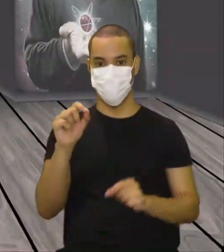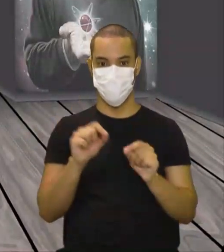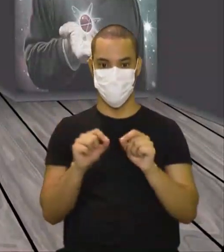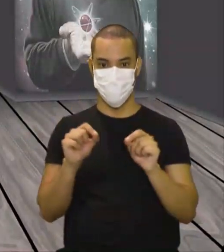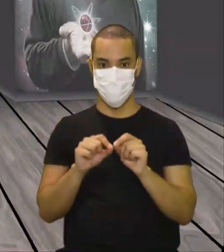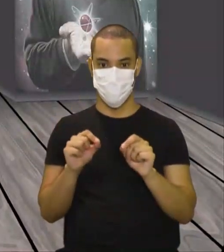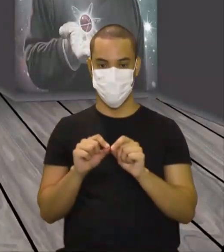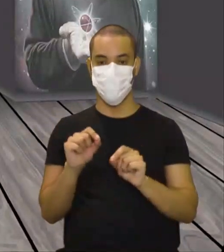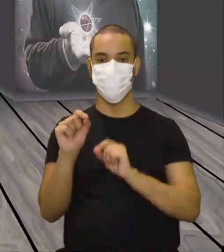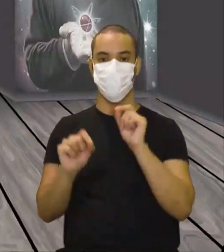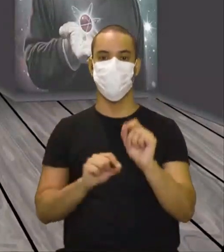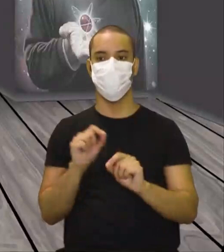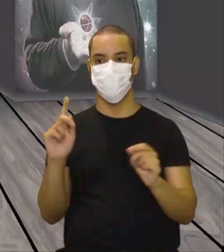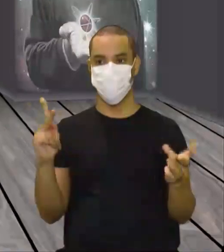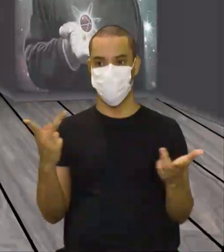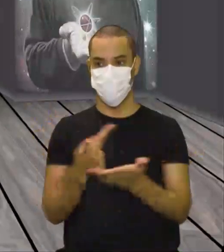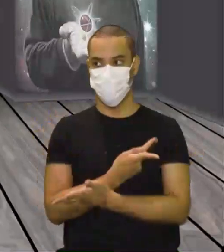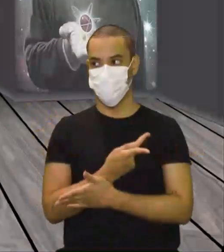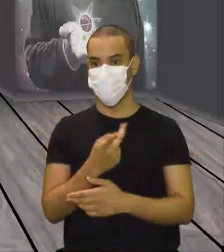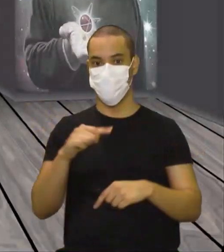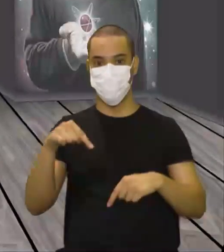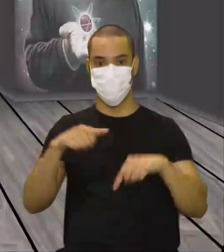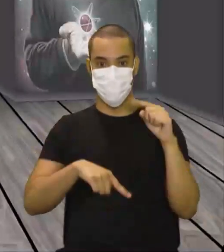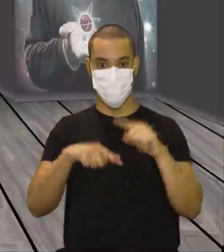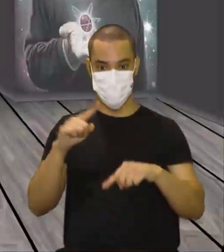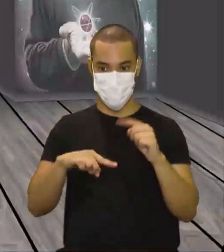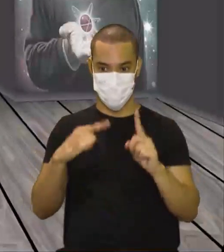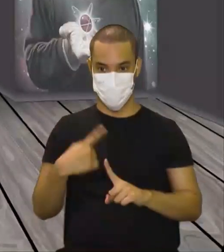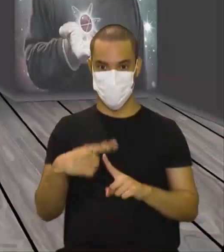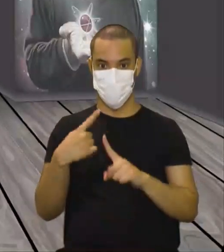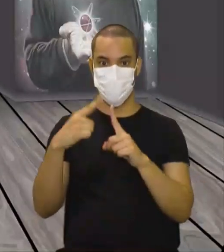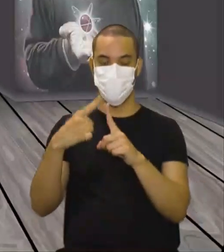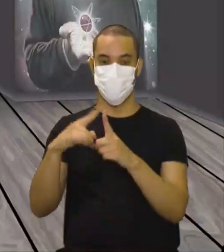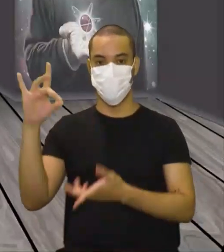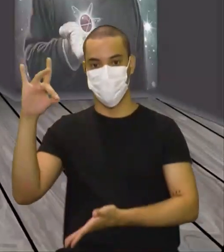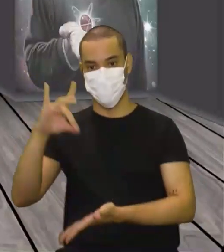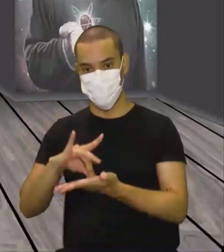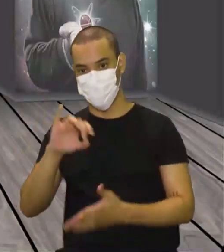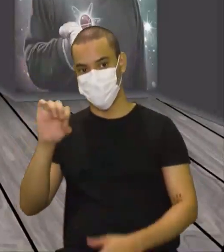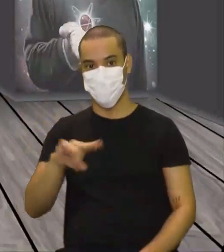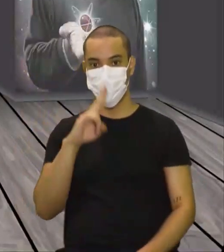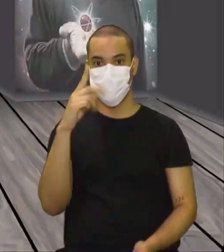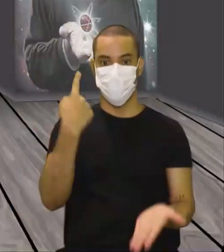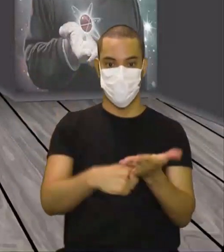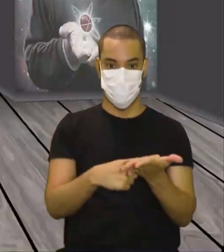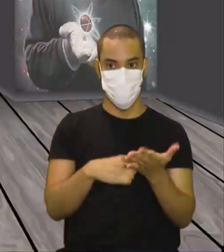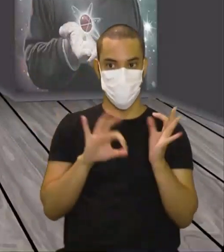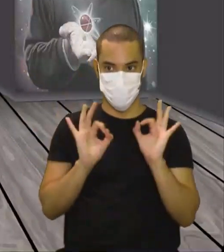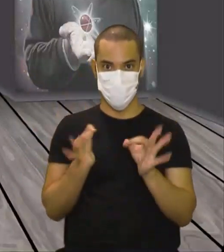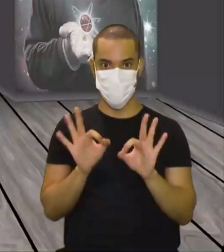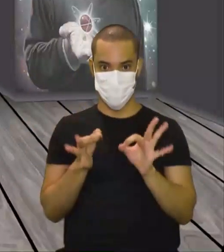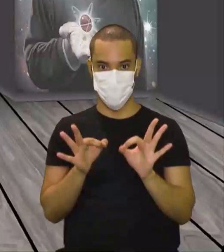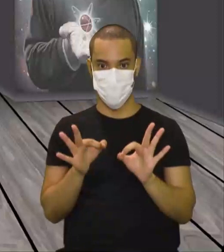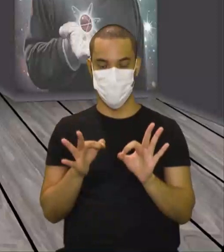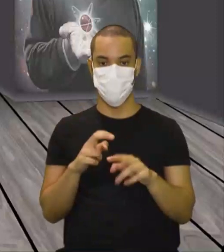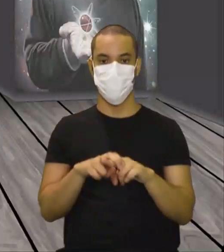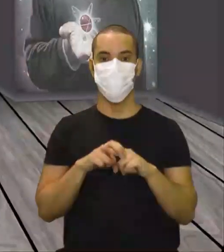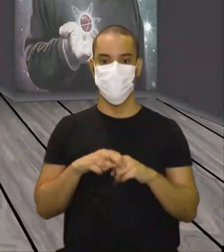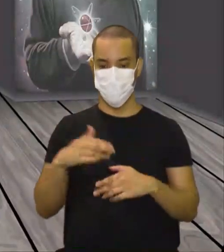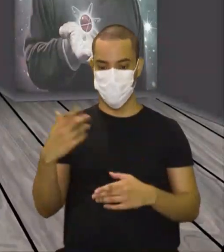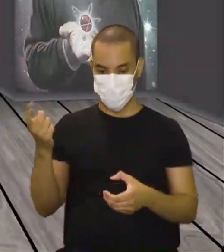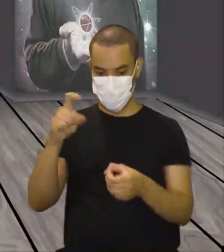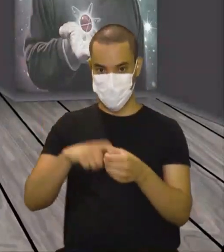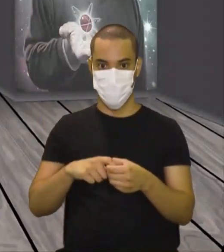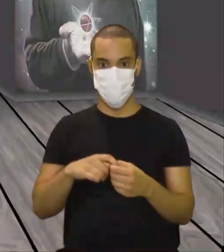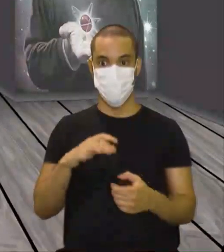tivesse aí uma situação de carga positiva. Sentido real, sentido convencional. Beleza? Então, já nós